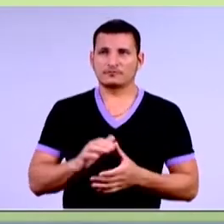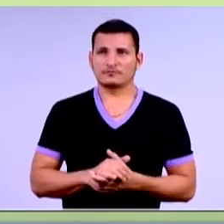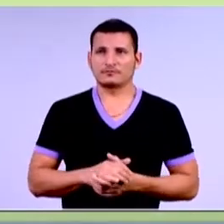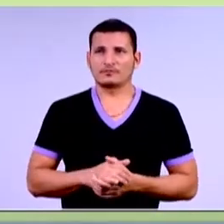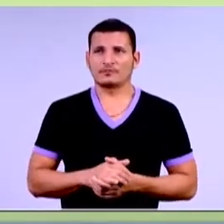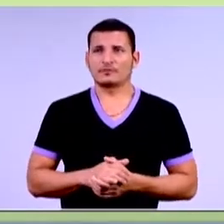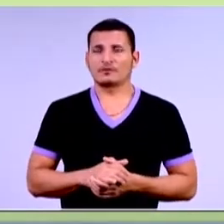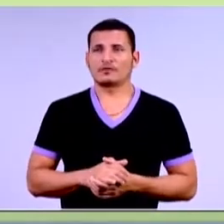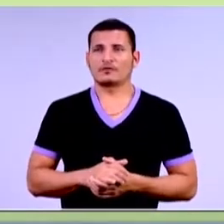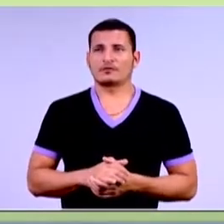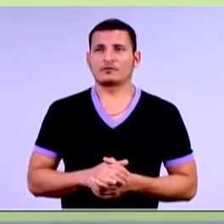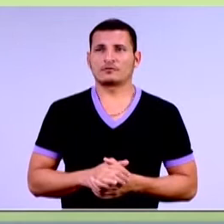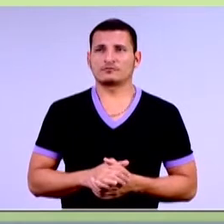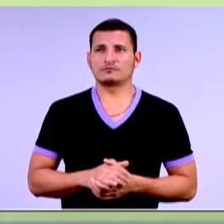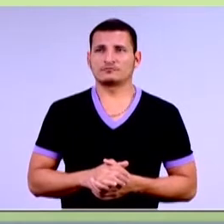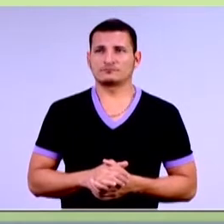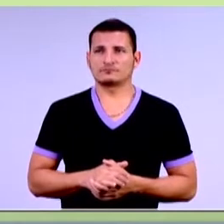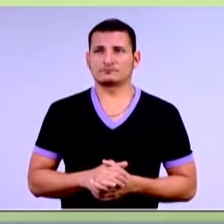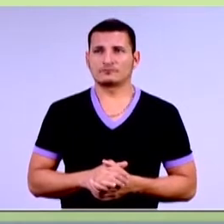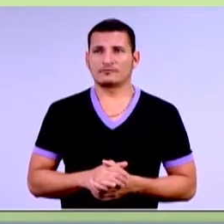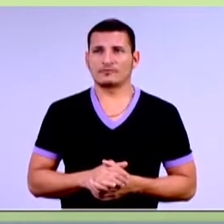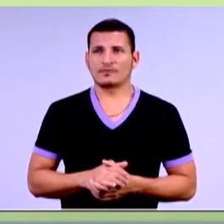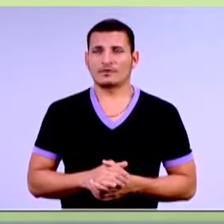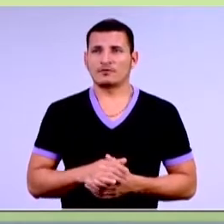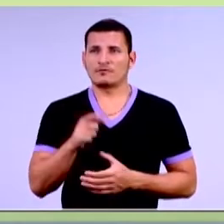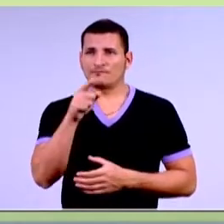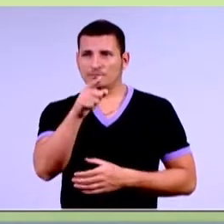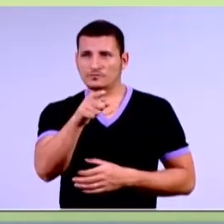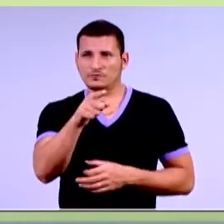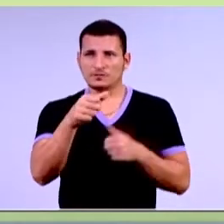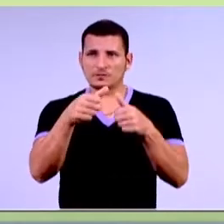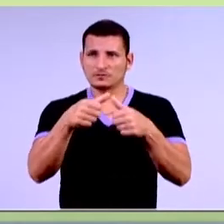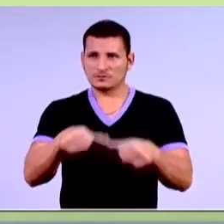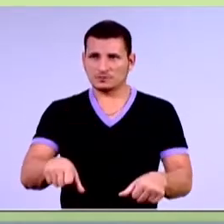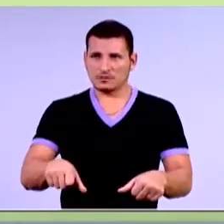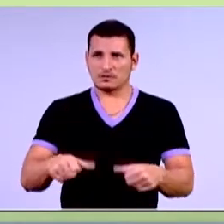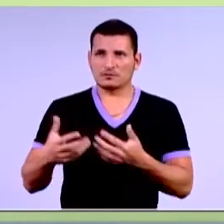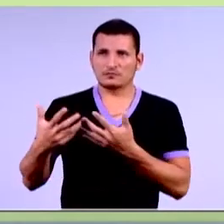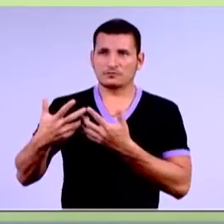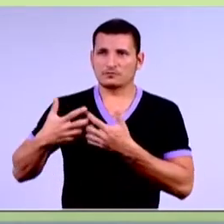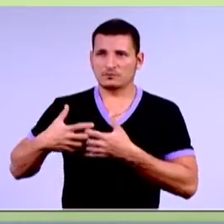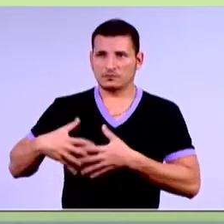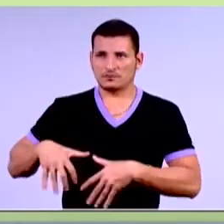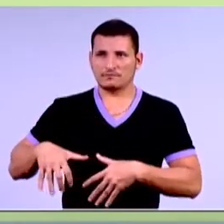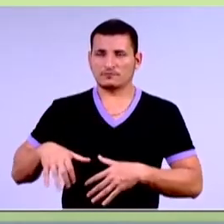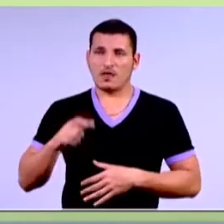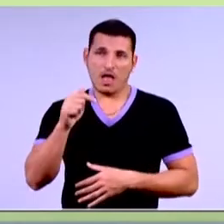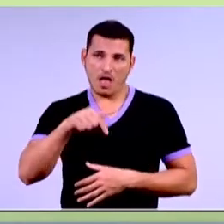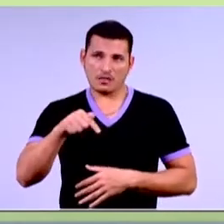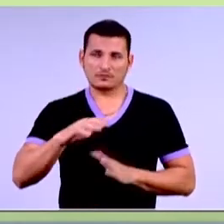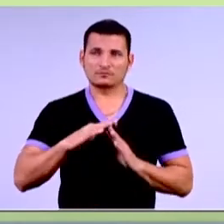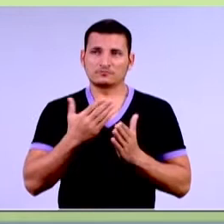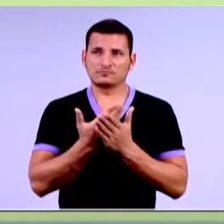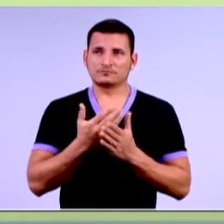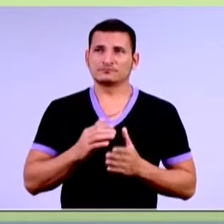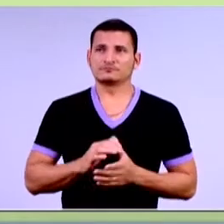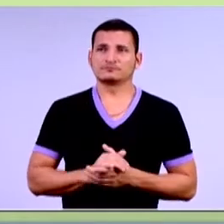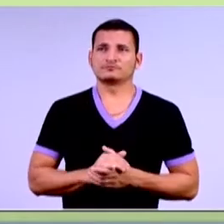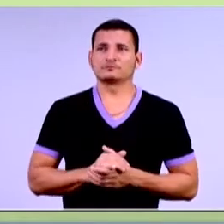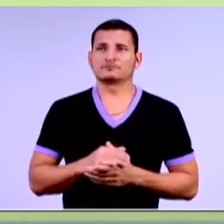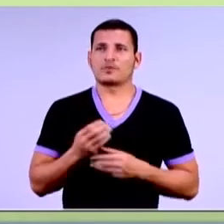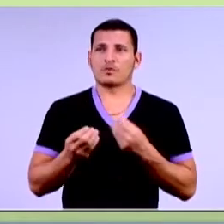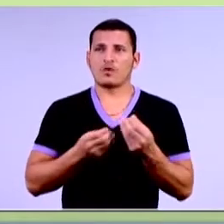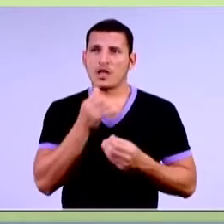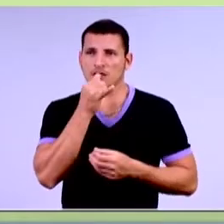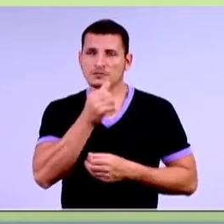digo eo aek from eu estou dizendo você está no ifro que aqui a nossa escola né como eu digo